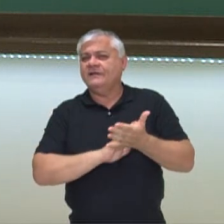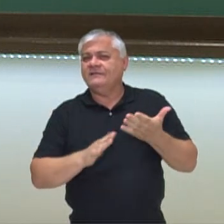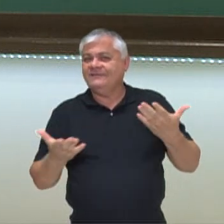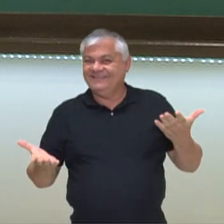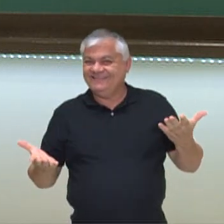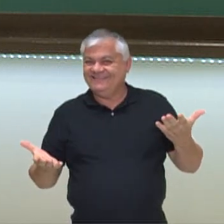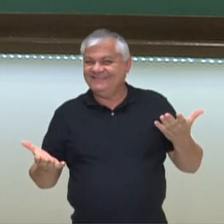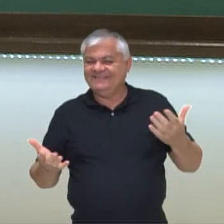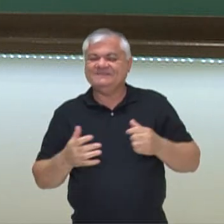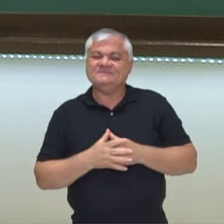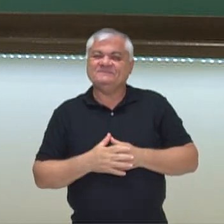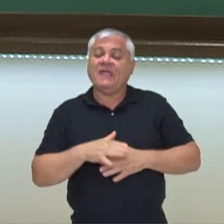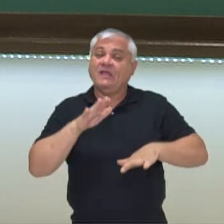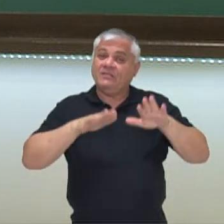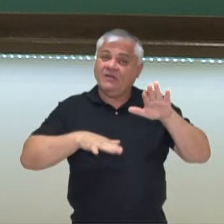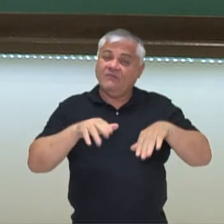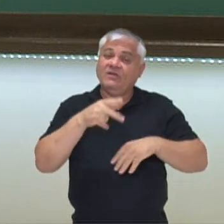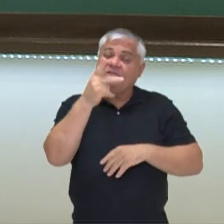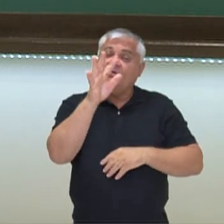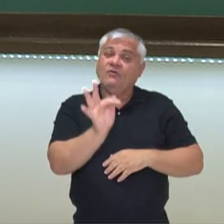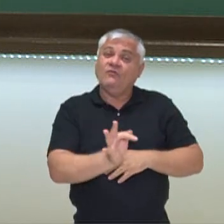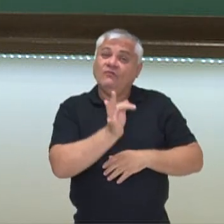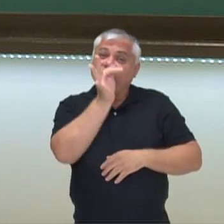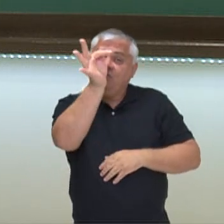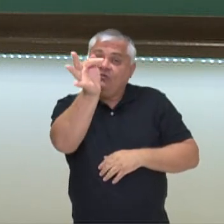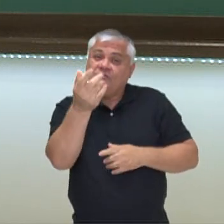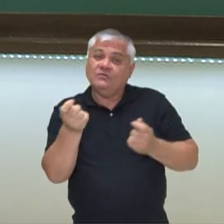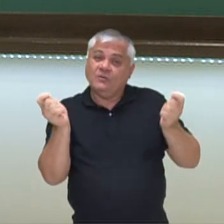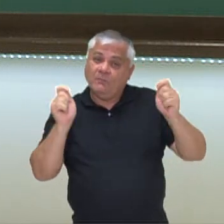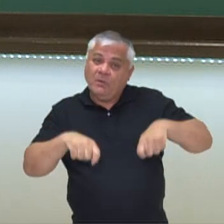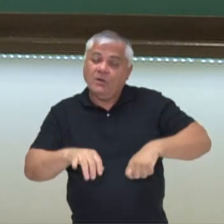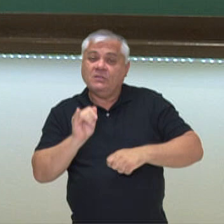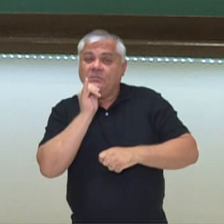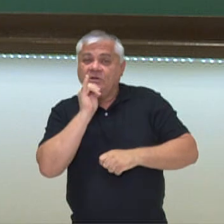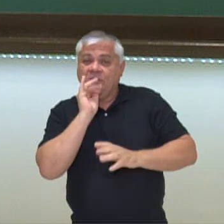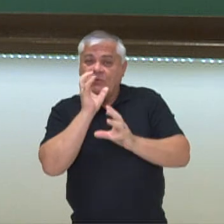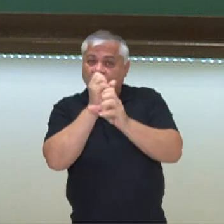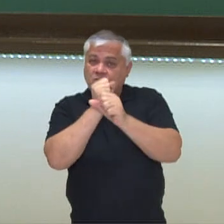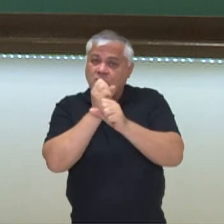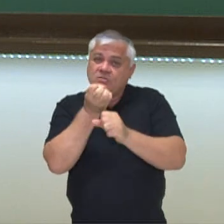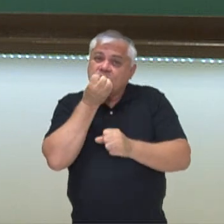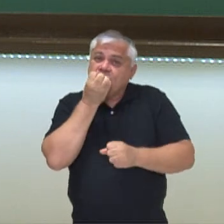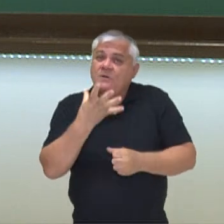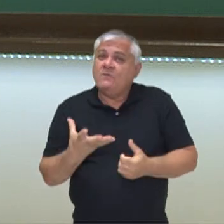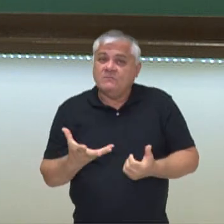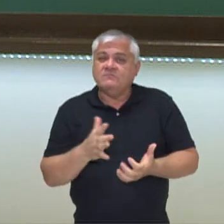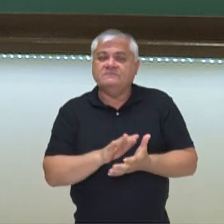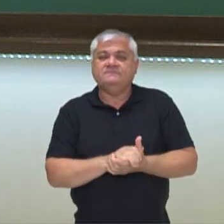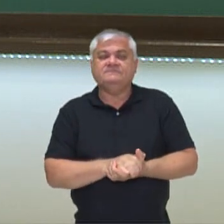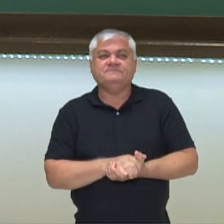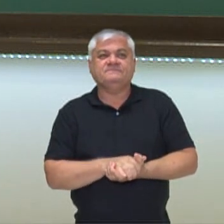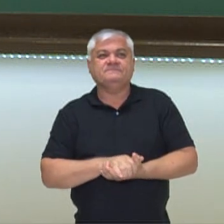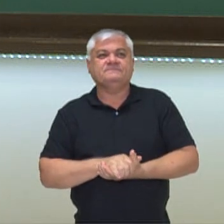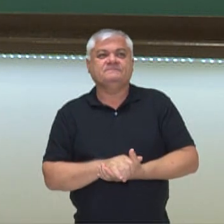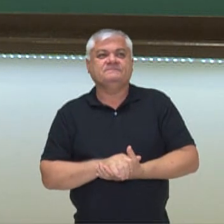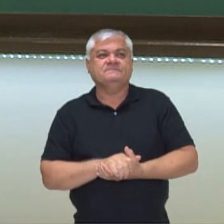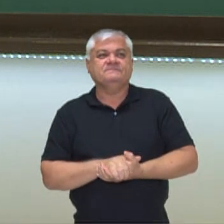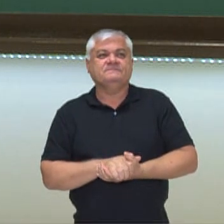longe assim. Talvez o seu futuro tenha a good grade, uma boa nota em inglês. Que tal?